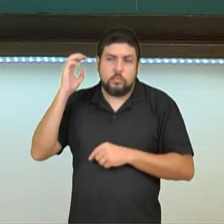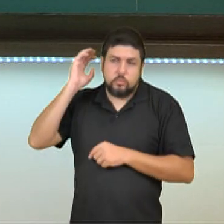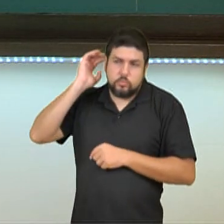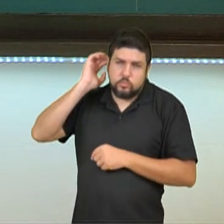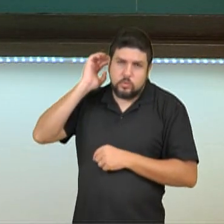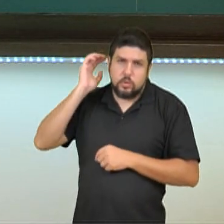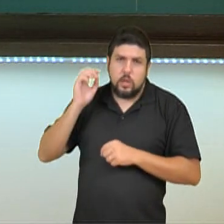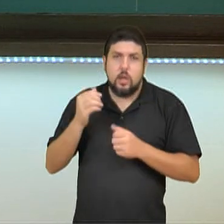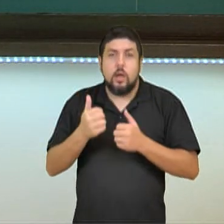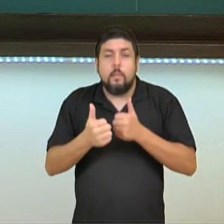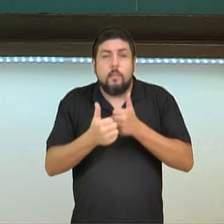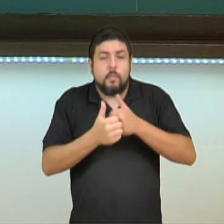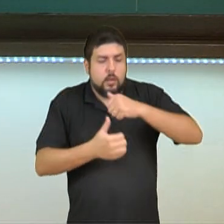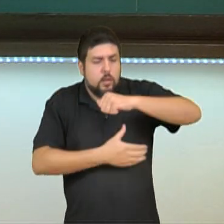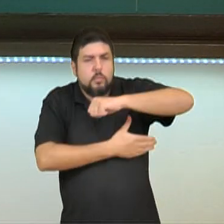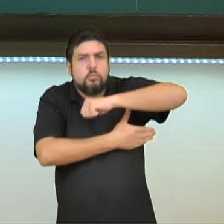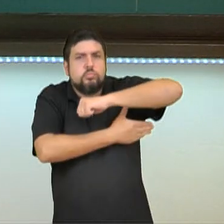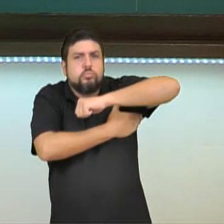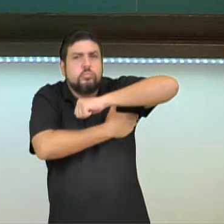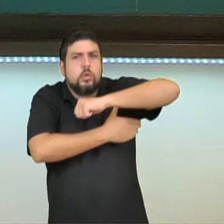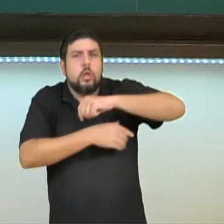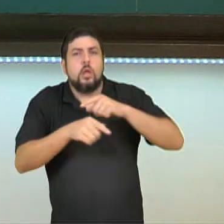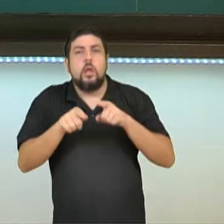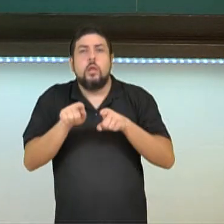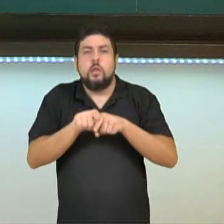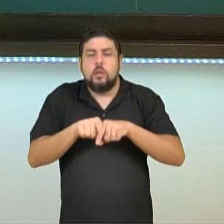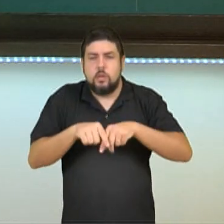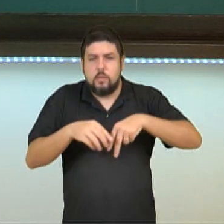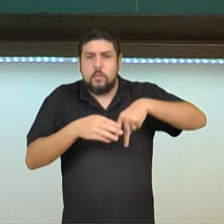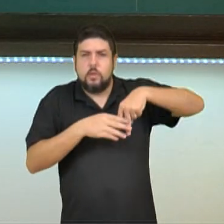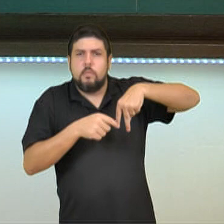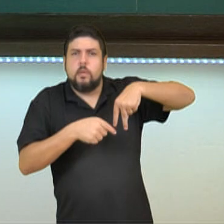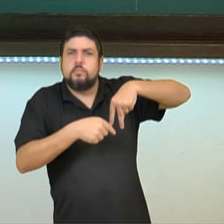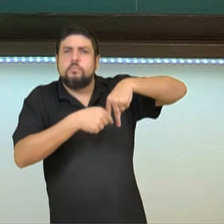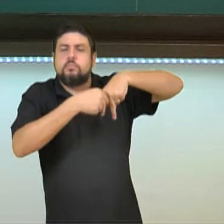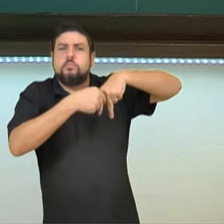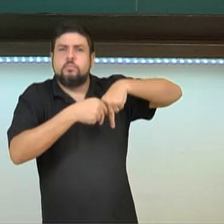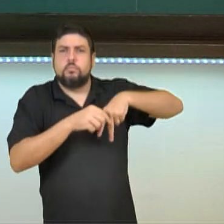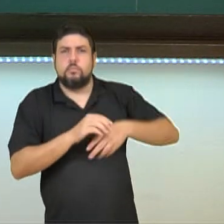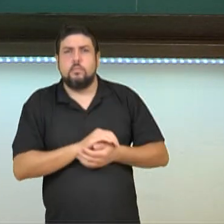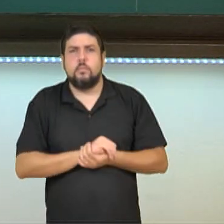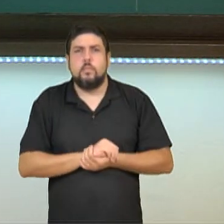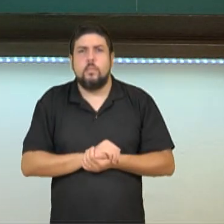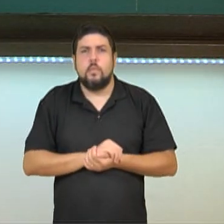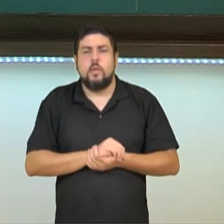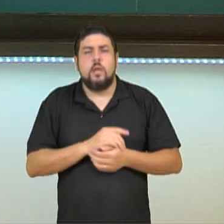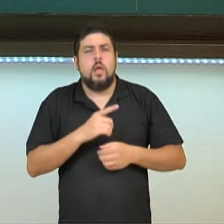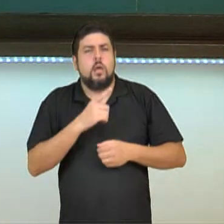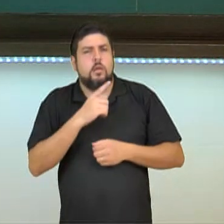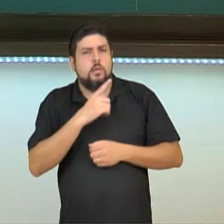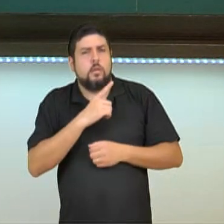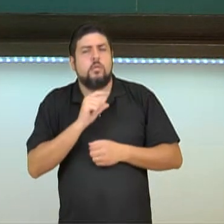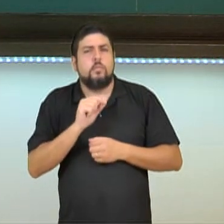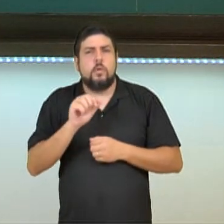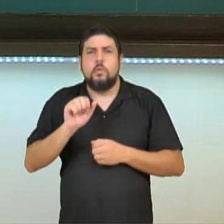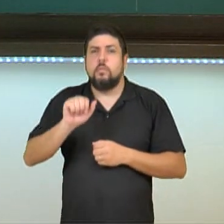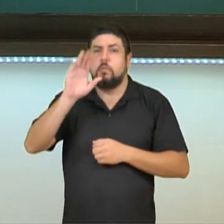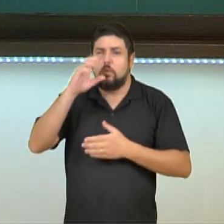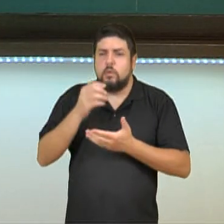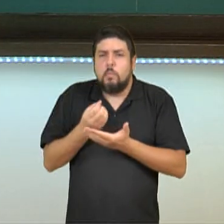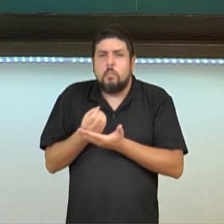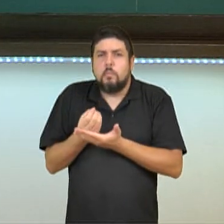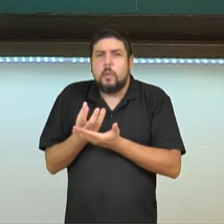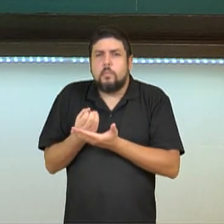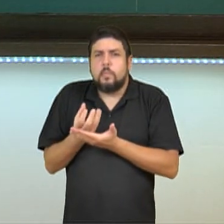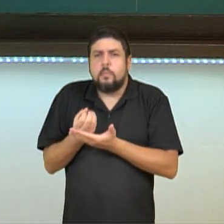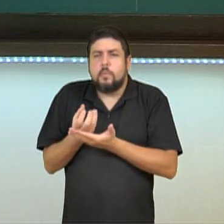das axilas e também na virilha, tá? Essas regiões é onde há um predomínio maior de linfonodos.